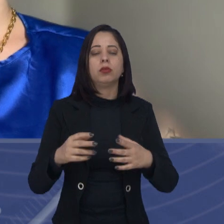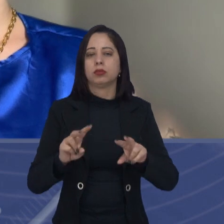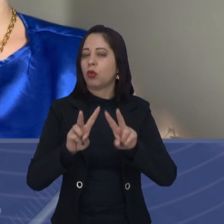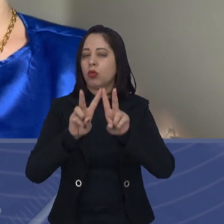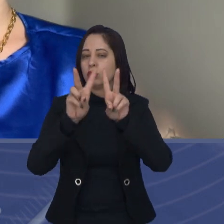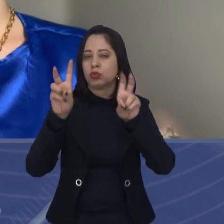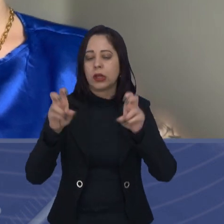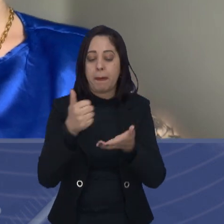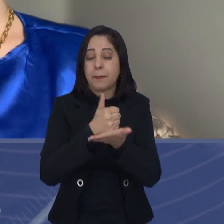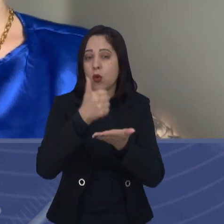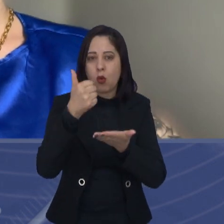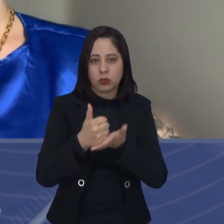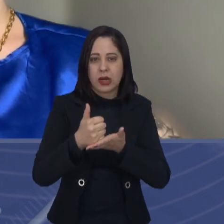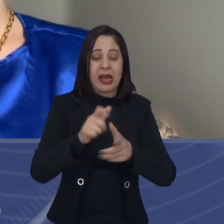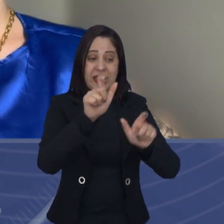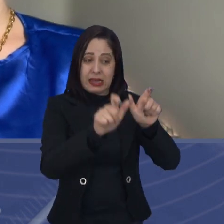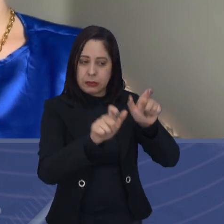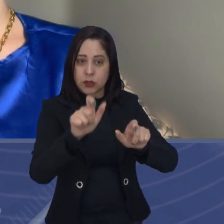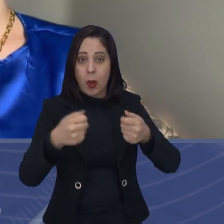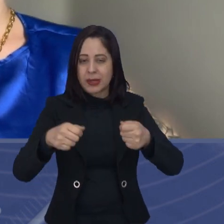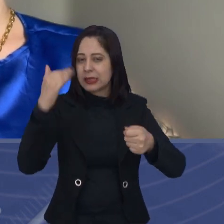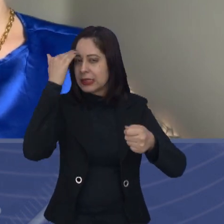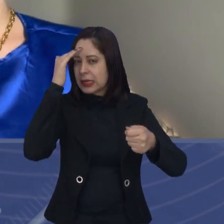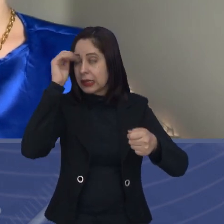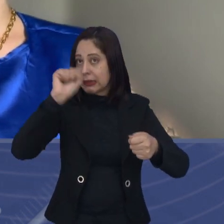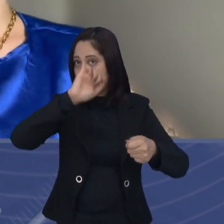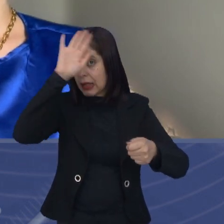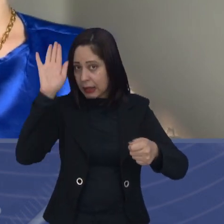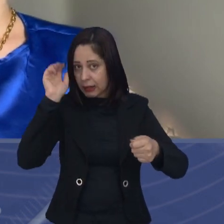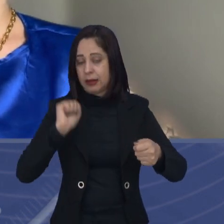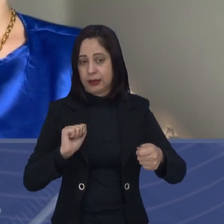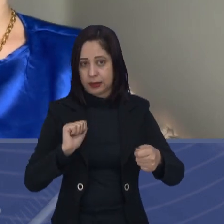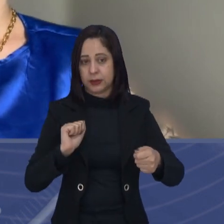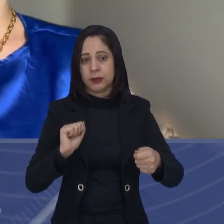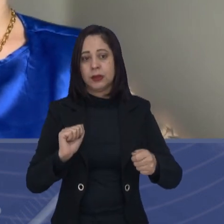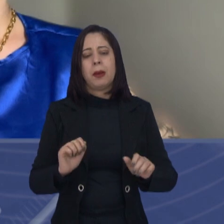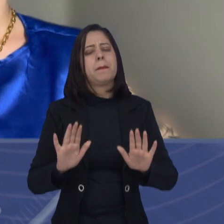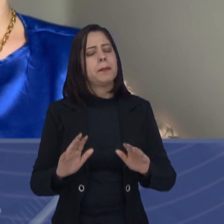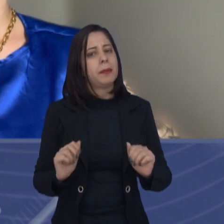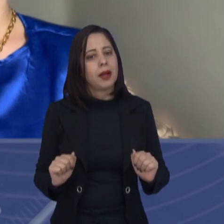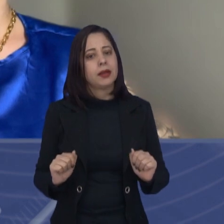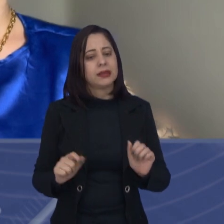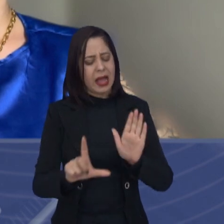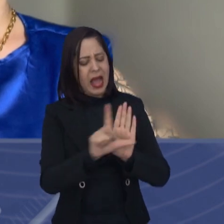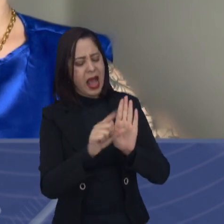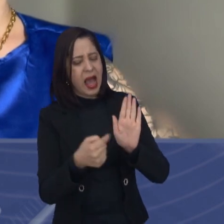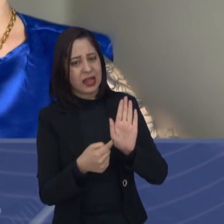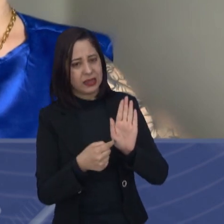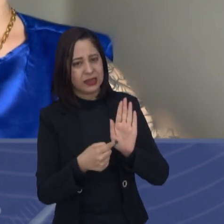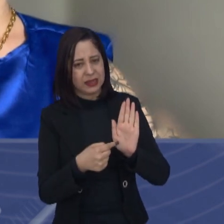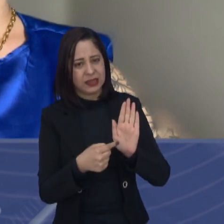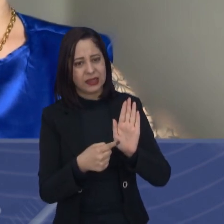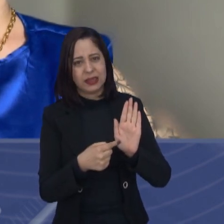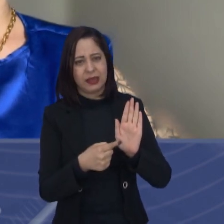pessoas terem noção de quando é um conteúdo pago, uma publicidade. Além disso, a legislação ela é mais clara, ela é